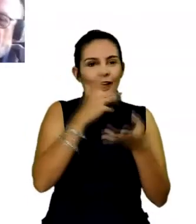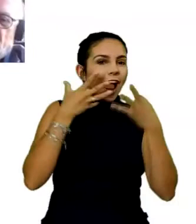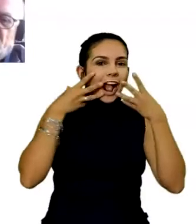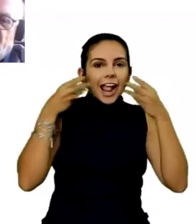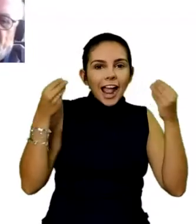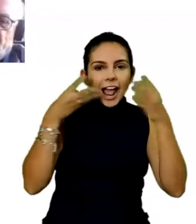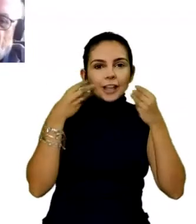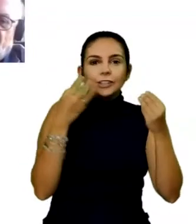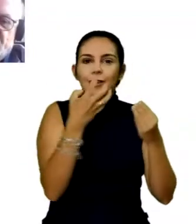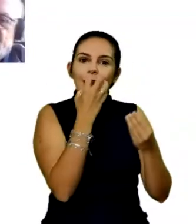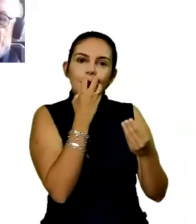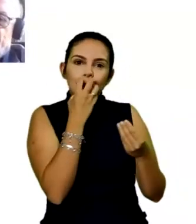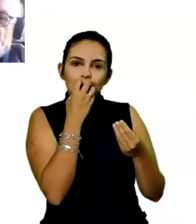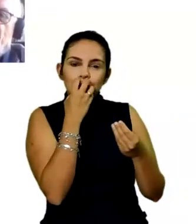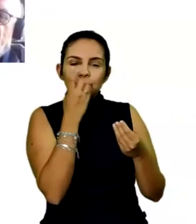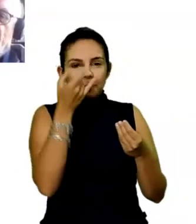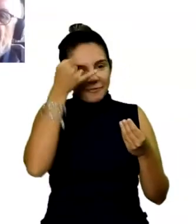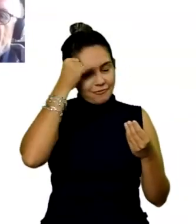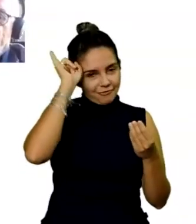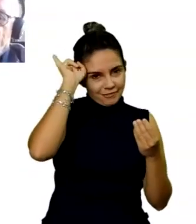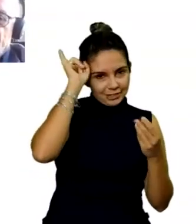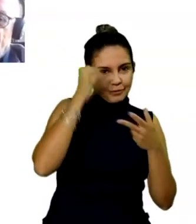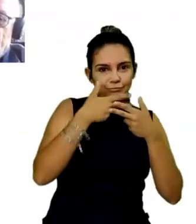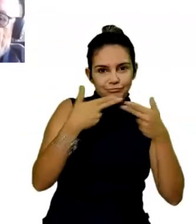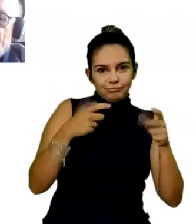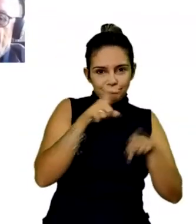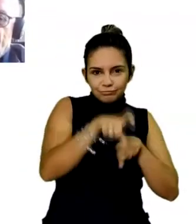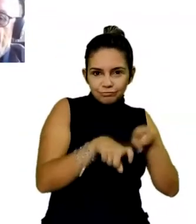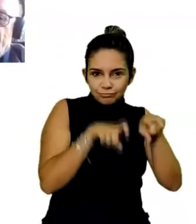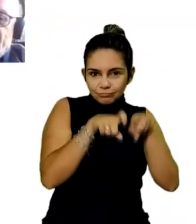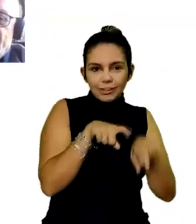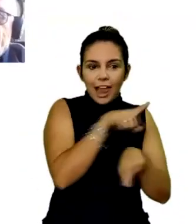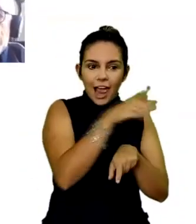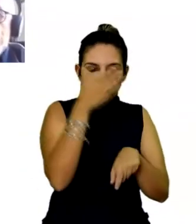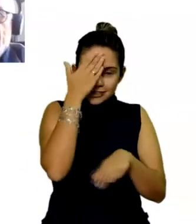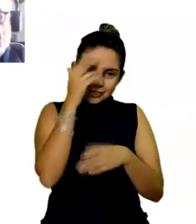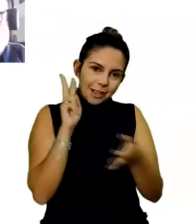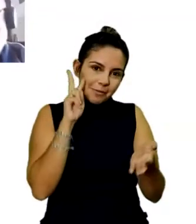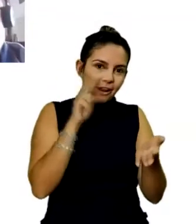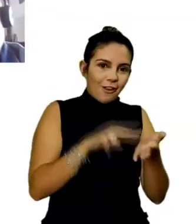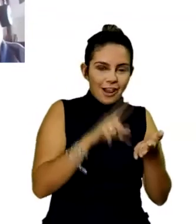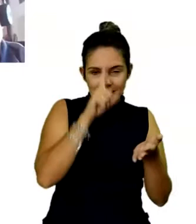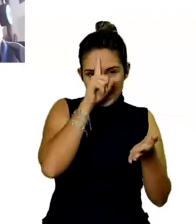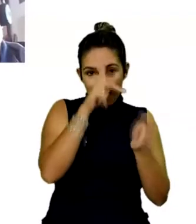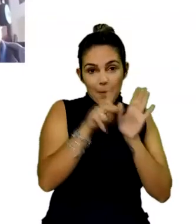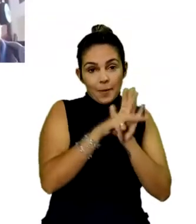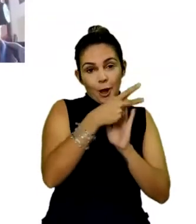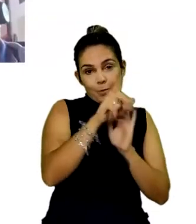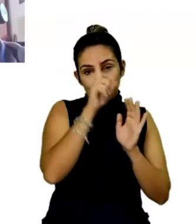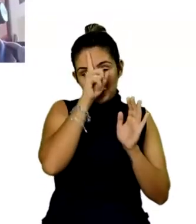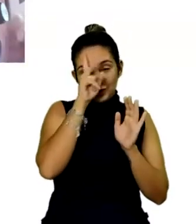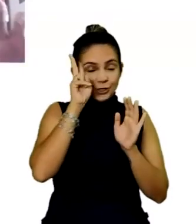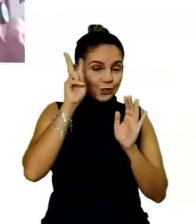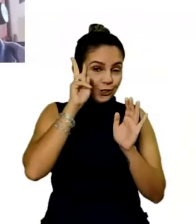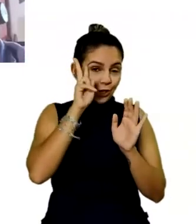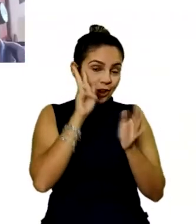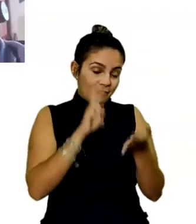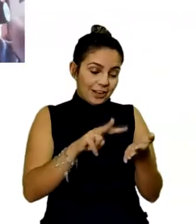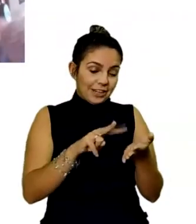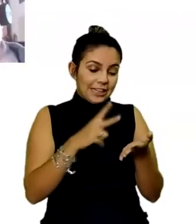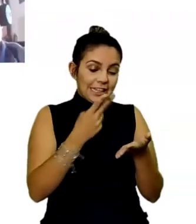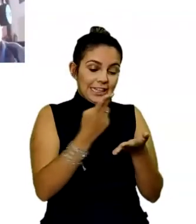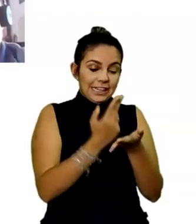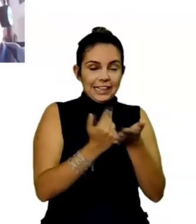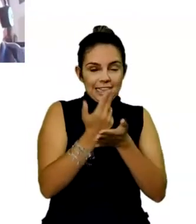é um cachorro, que é uma fazenda, enfim. Ela cria a sua própria história em